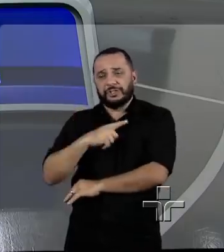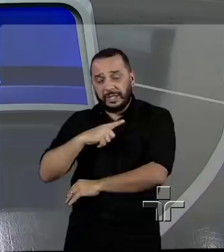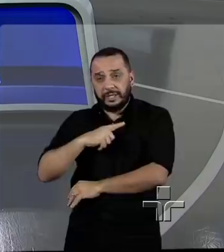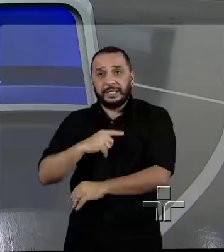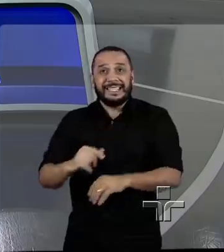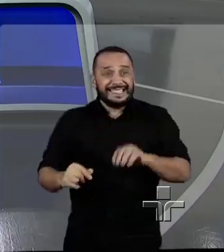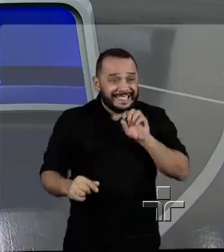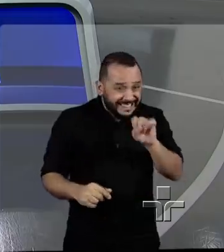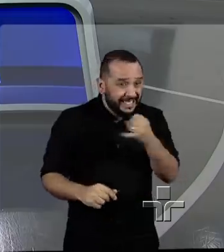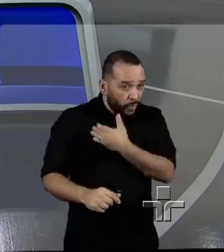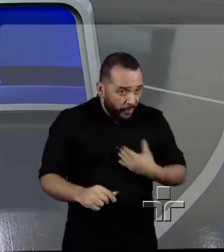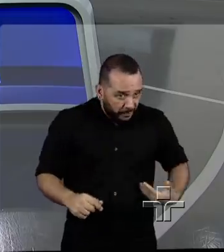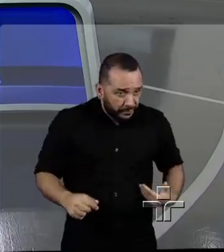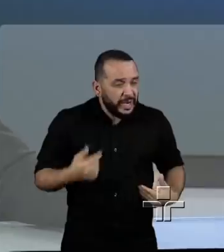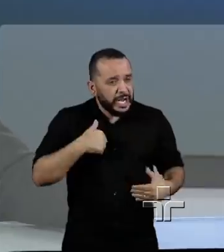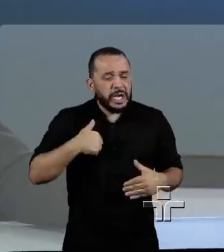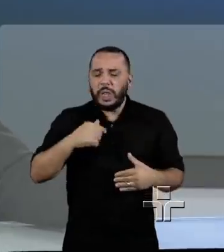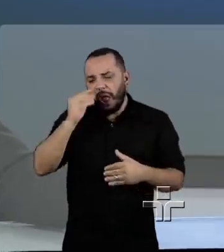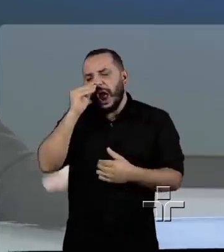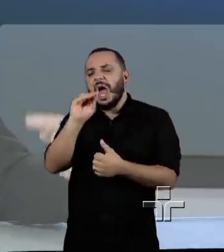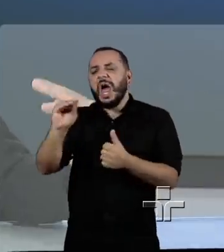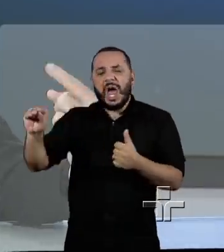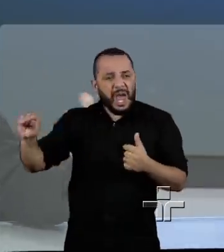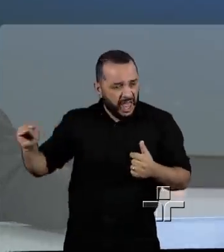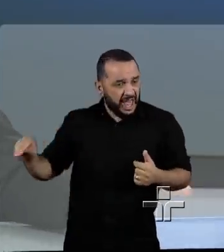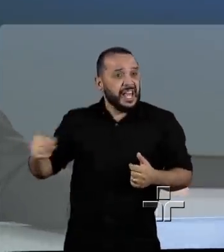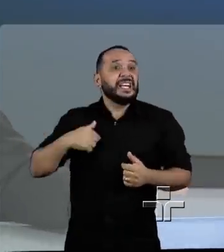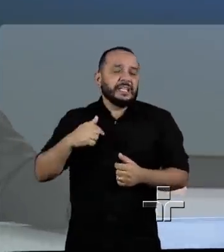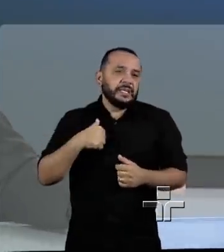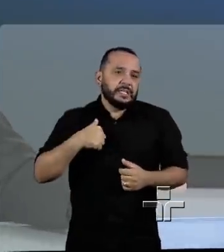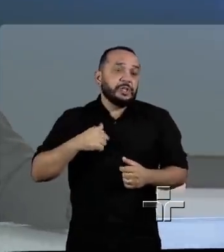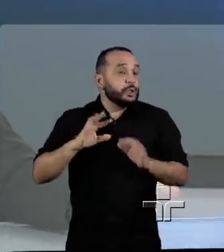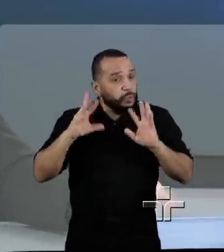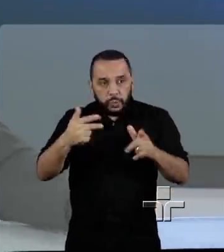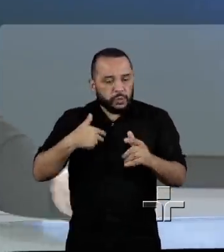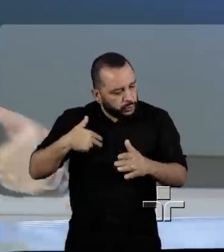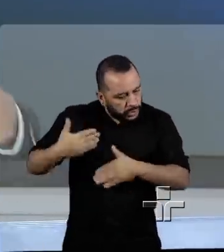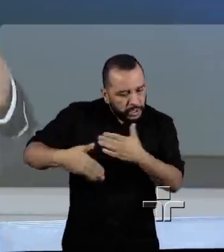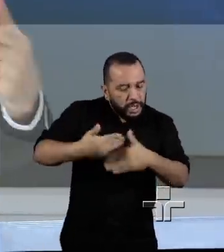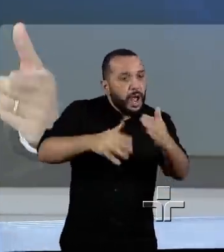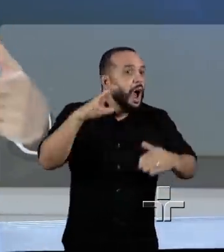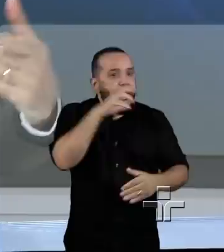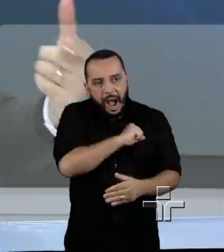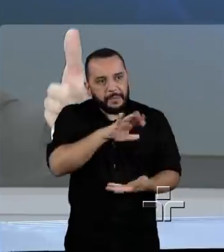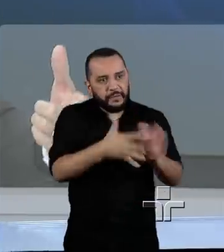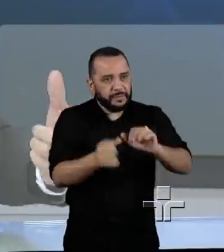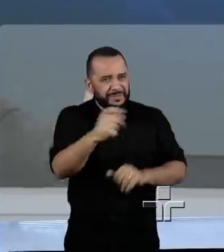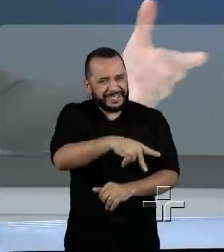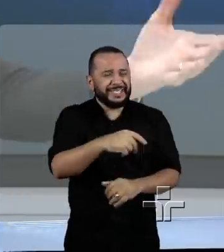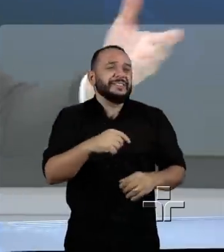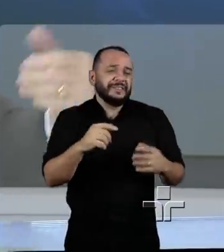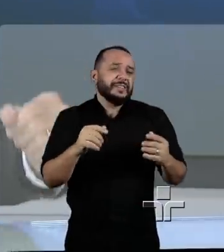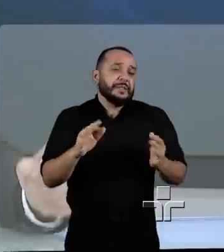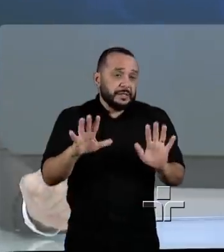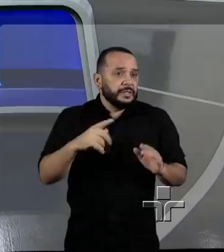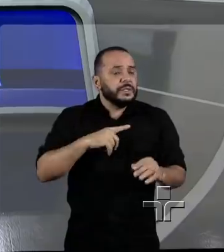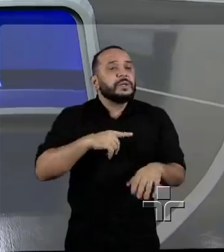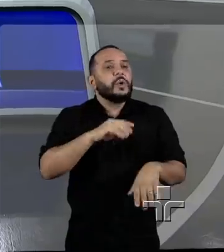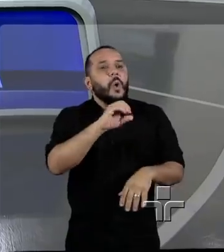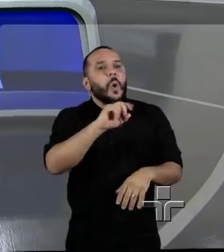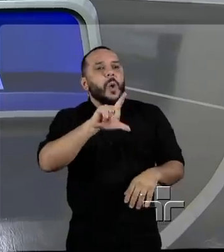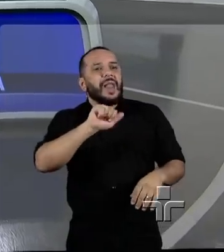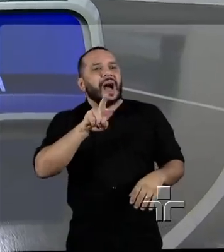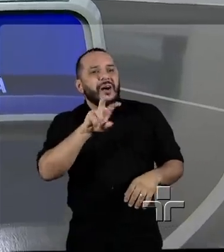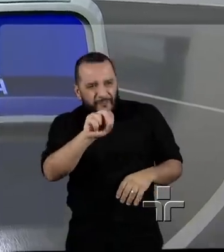governo não estivesse dando bola para essas coisas, teria andado muito mais rápido tudo. Porque aquilo ali fica alimentando besteira. Quanto tempo esse Olavo de